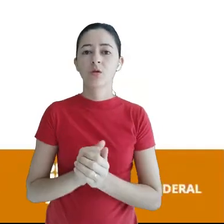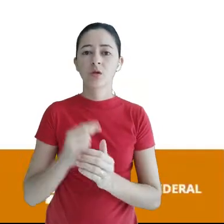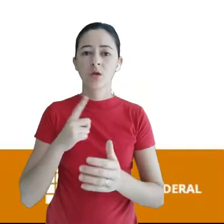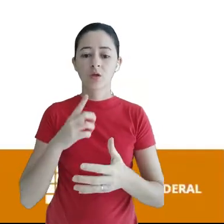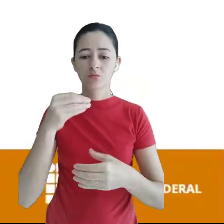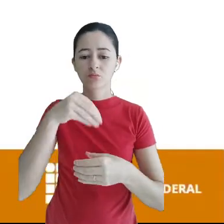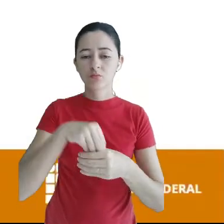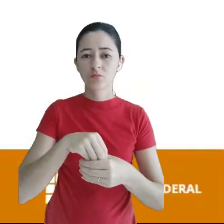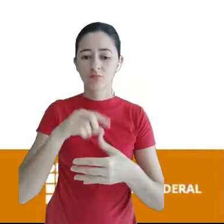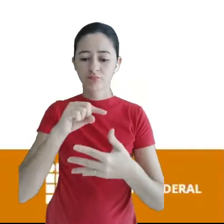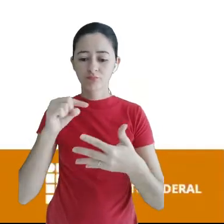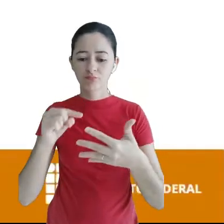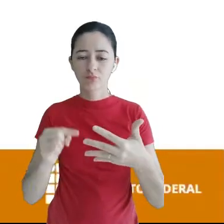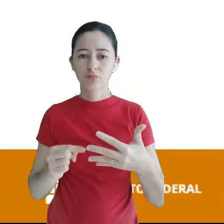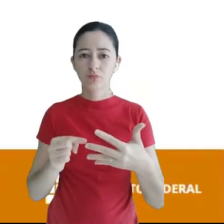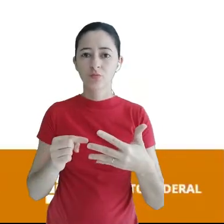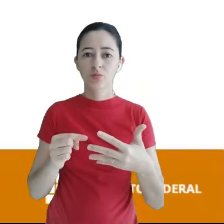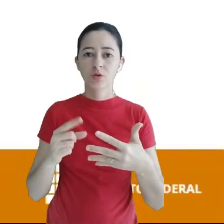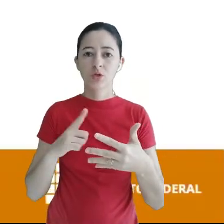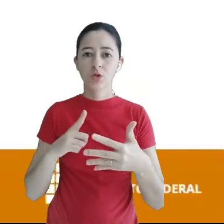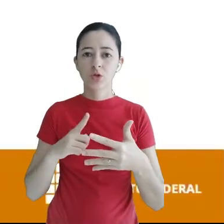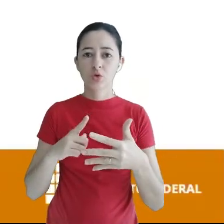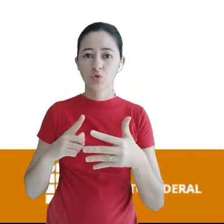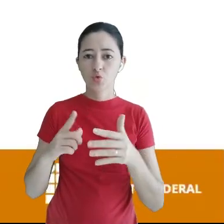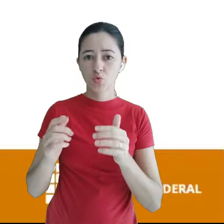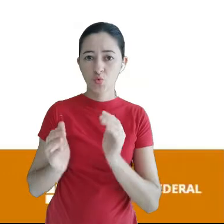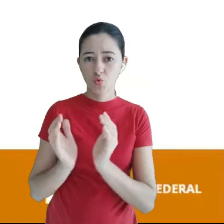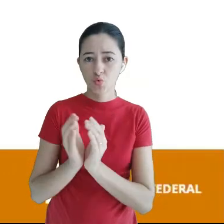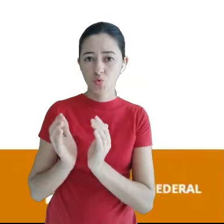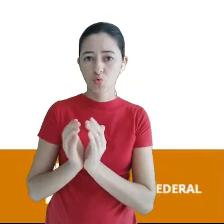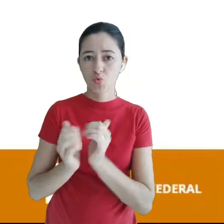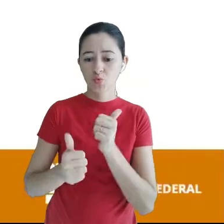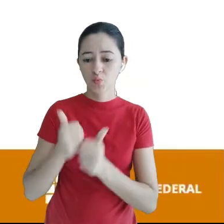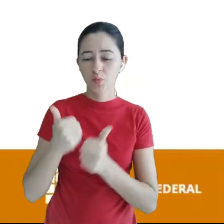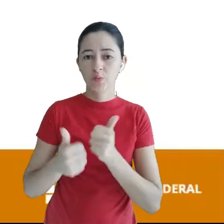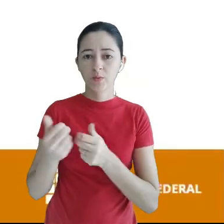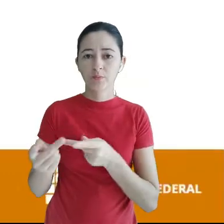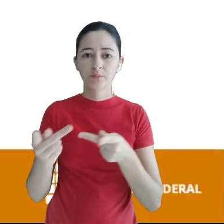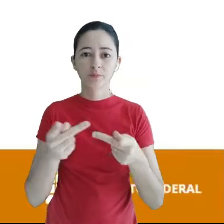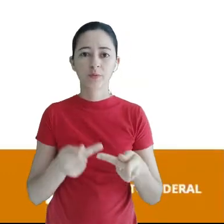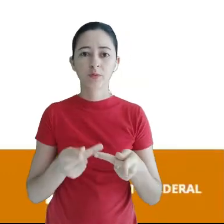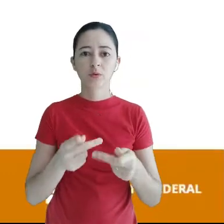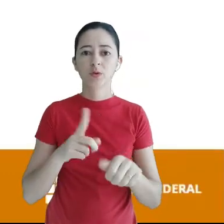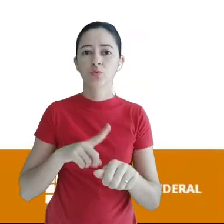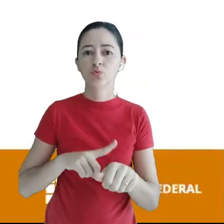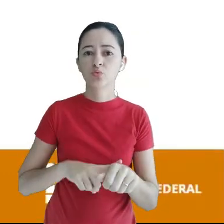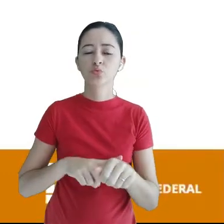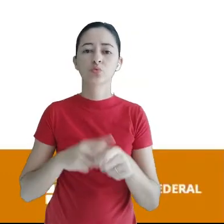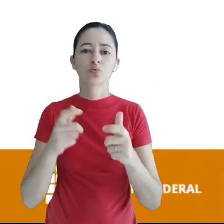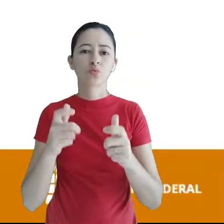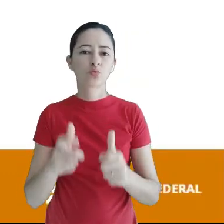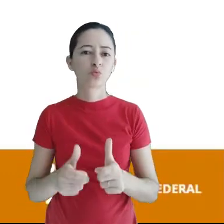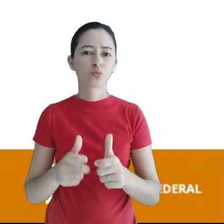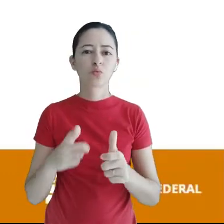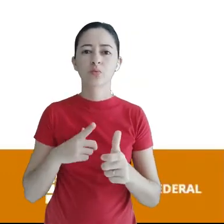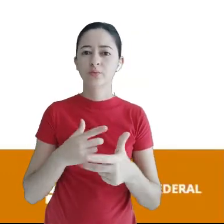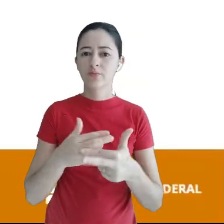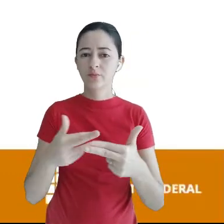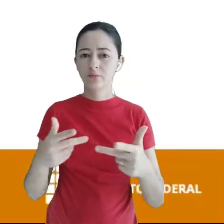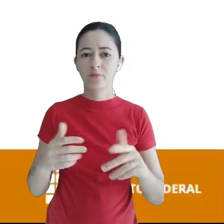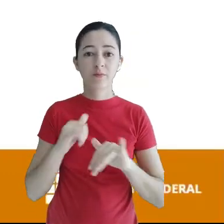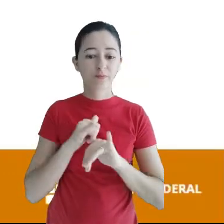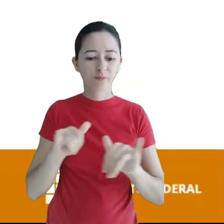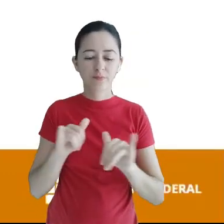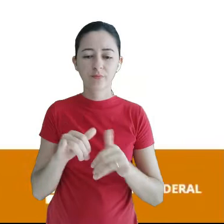visitante e o time da casa, óbvio. A data, o local, o horário, poderia colocar aqui estádio,